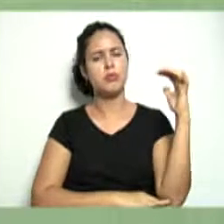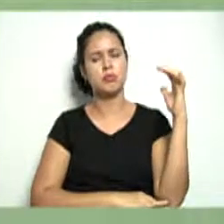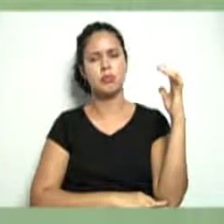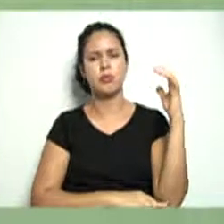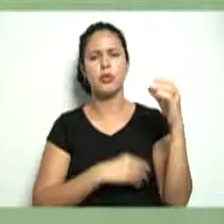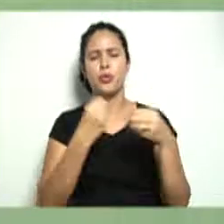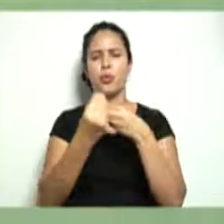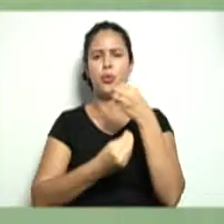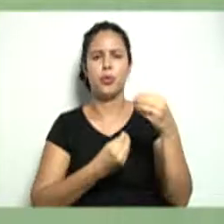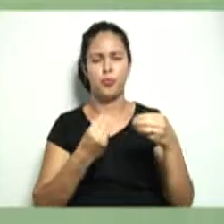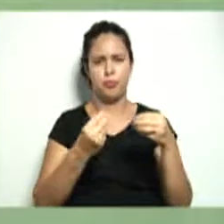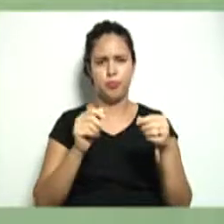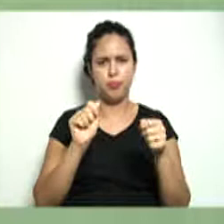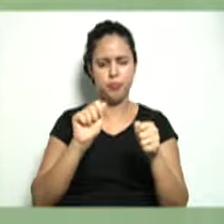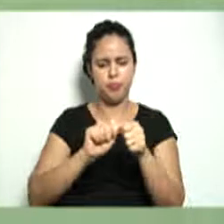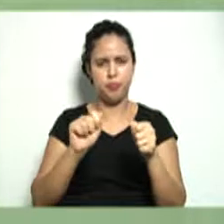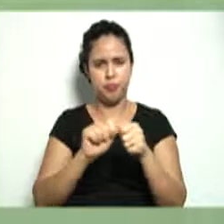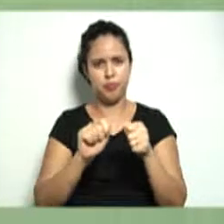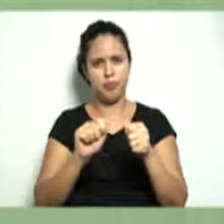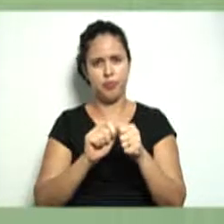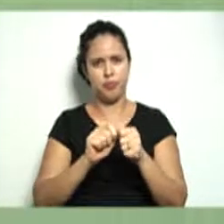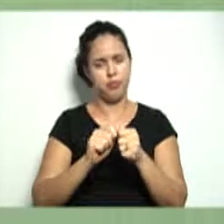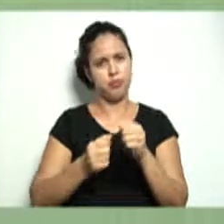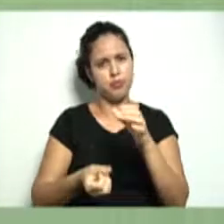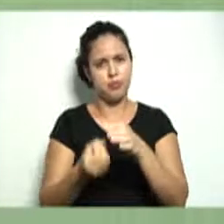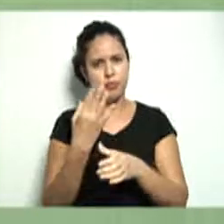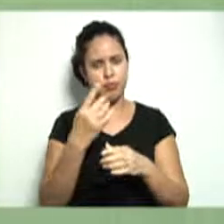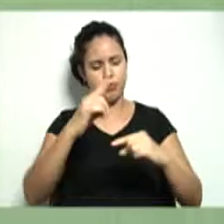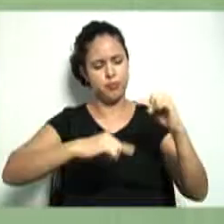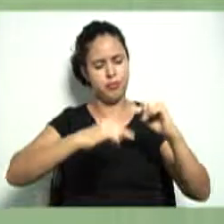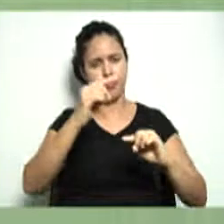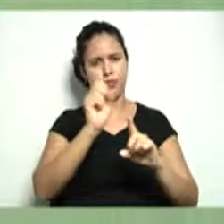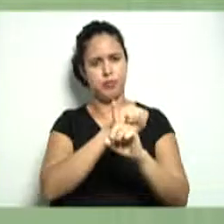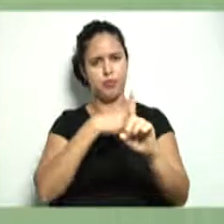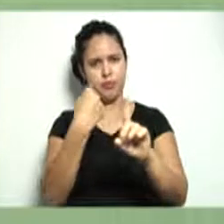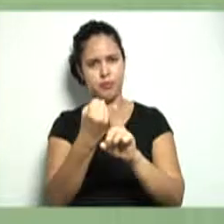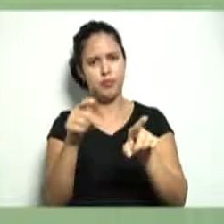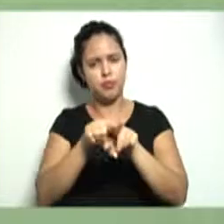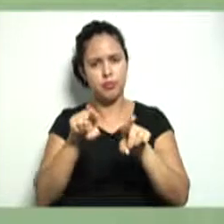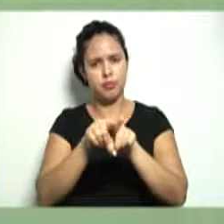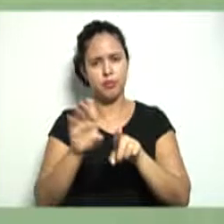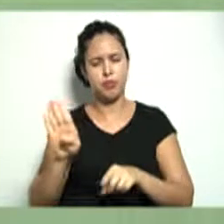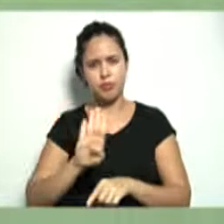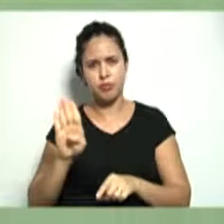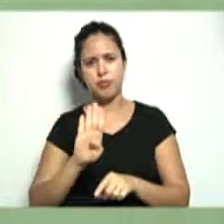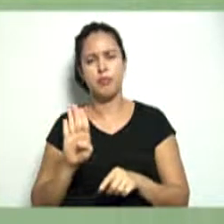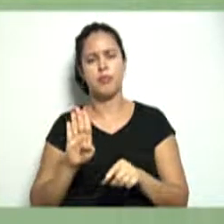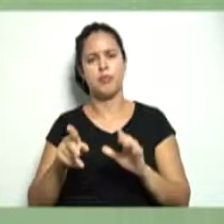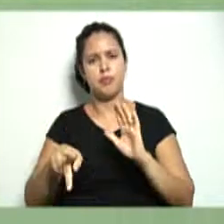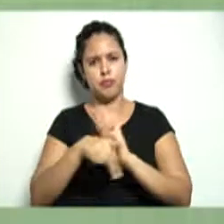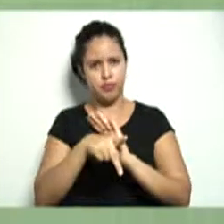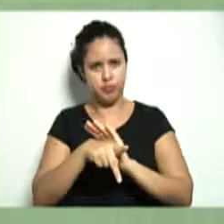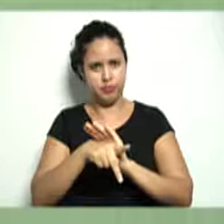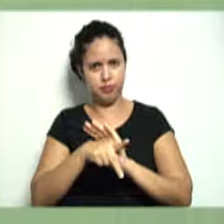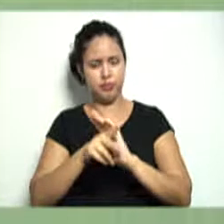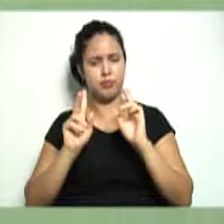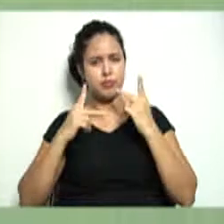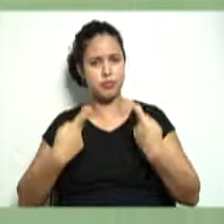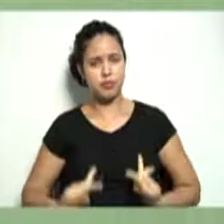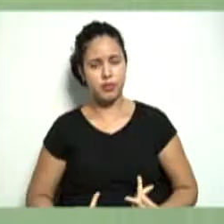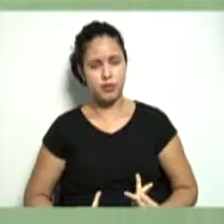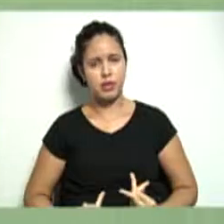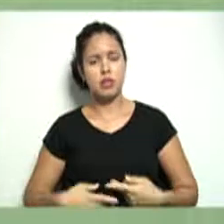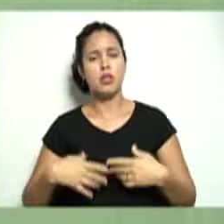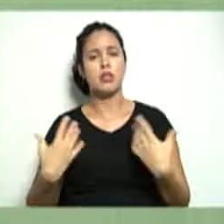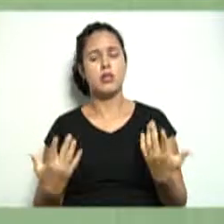os meios para realizar ou produzir os bens sociais e biológicos de que necessita. Esse aqui, gente, por